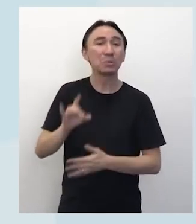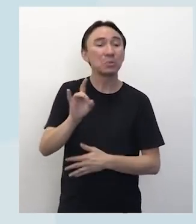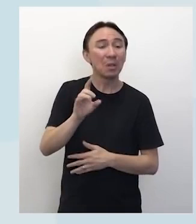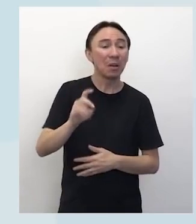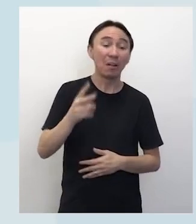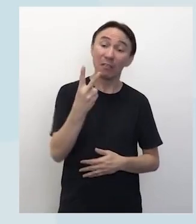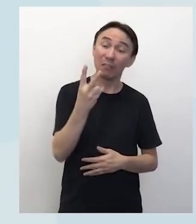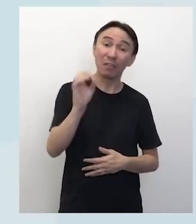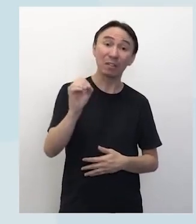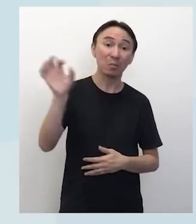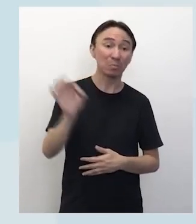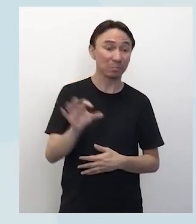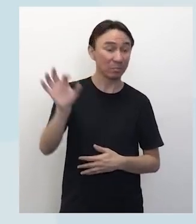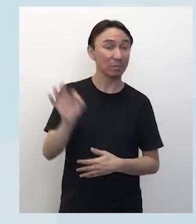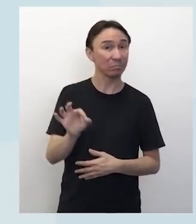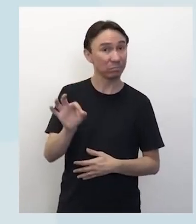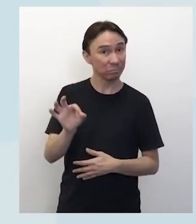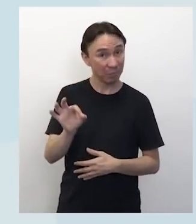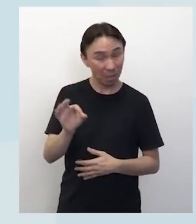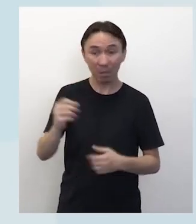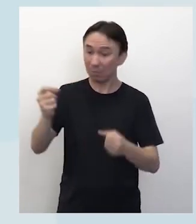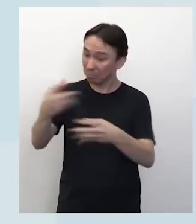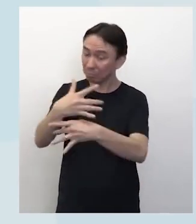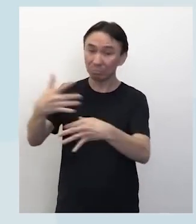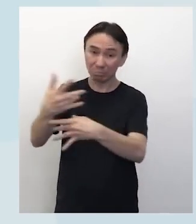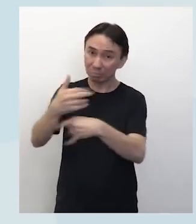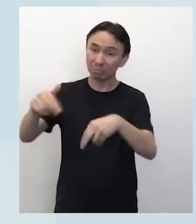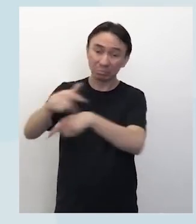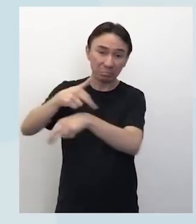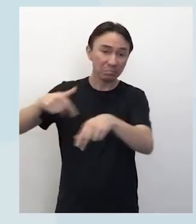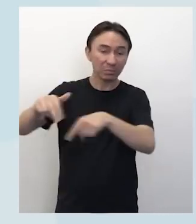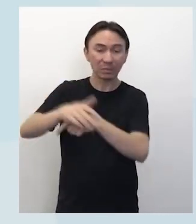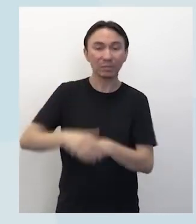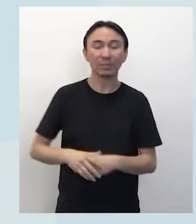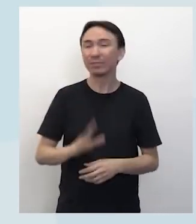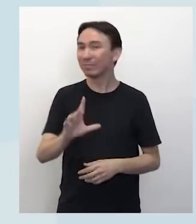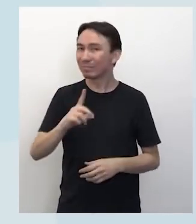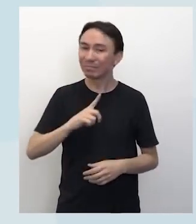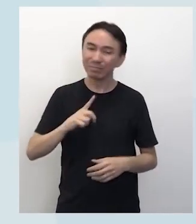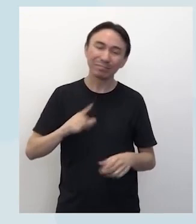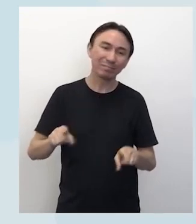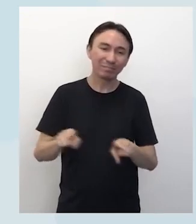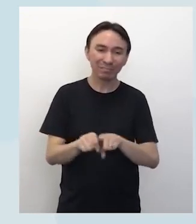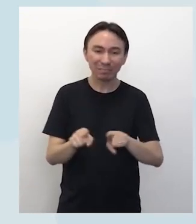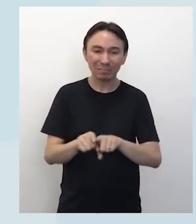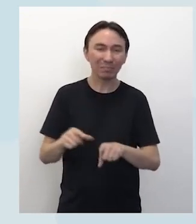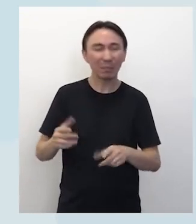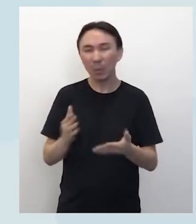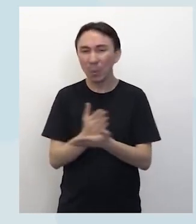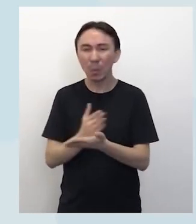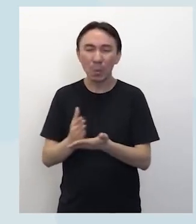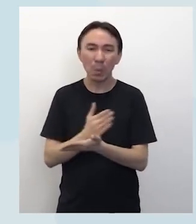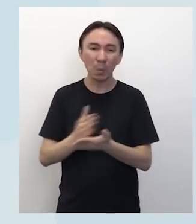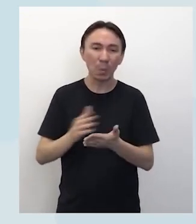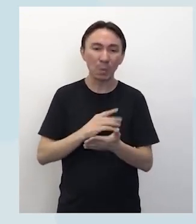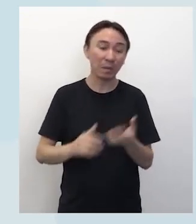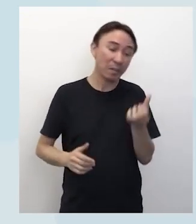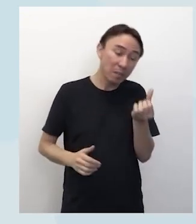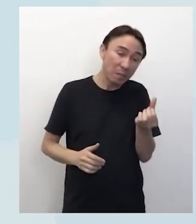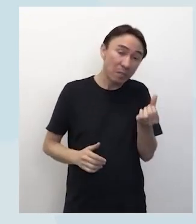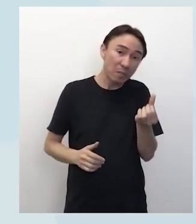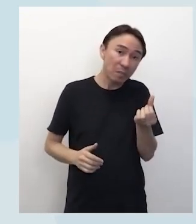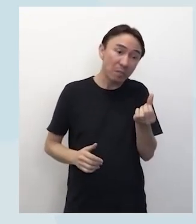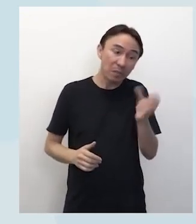de população urbana, né, como tem países que estão variando aí na faixa de 20% até